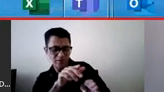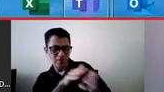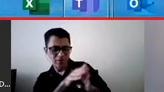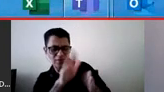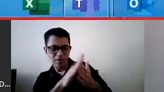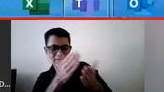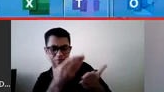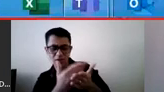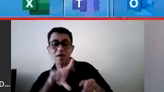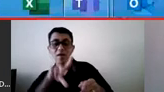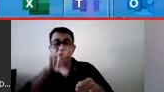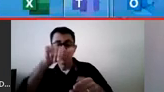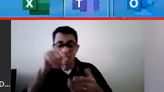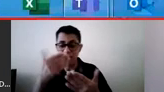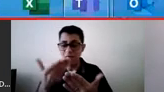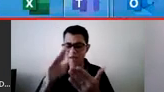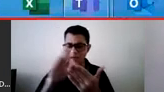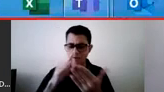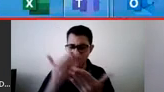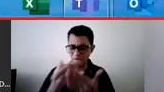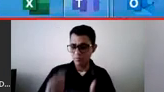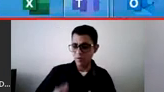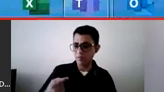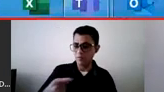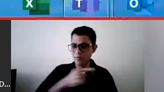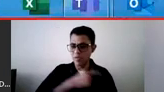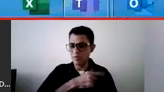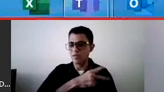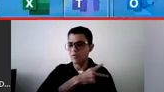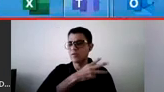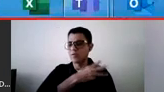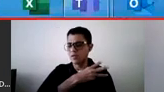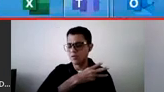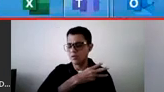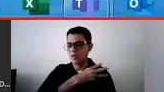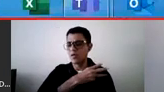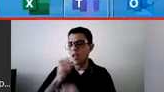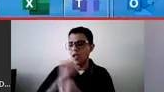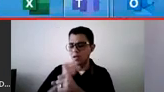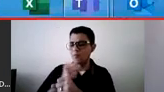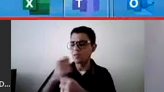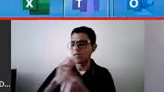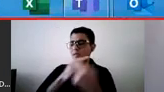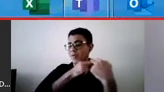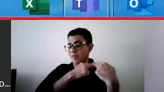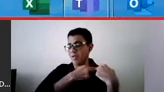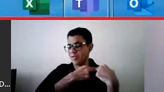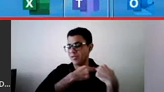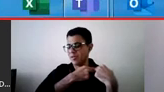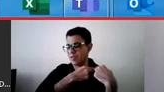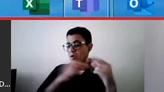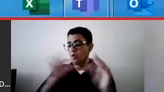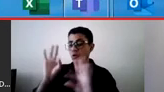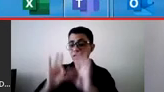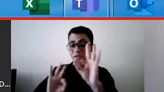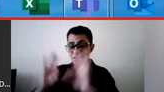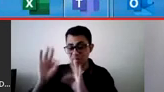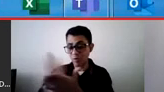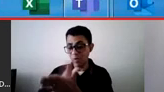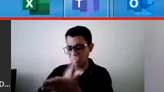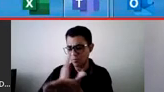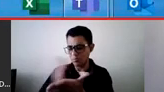Depois vem a vida escolar, vai lá o primeiro ano, o segundo ano. Então, ela tem que ter as suas responsabilidades, manter o seu caderno